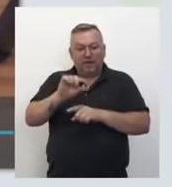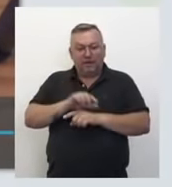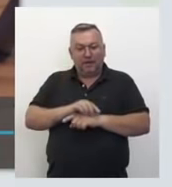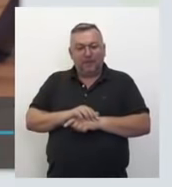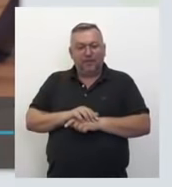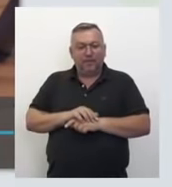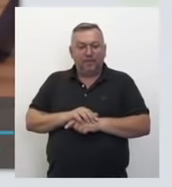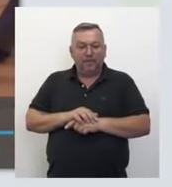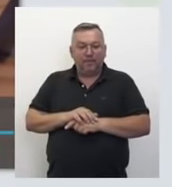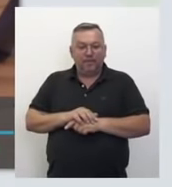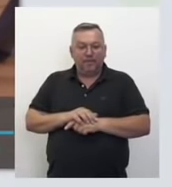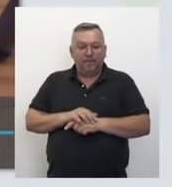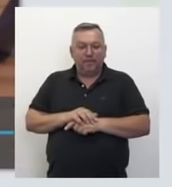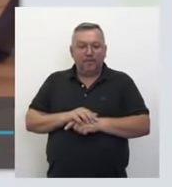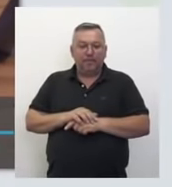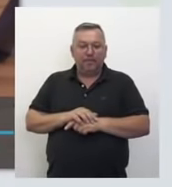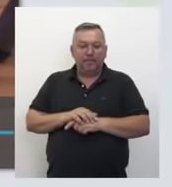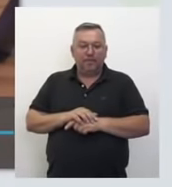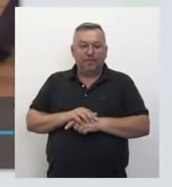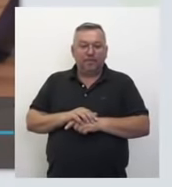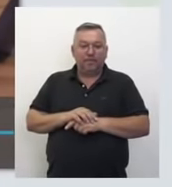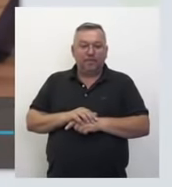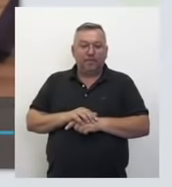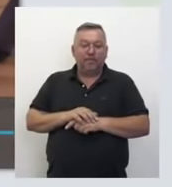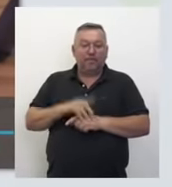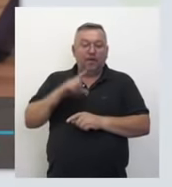pedacinho. E daí já está